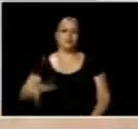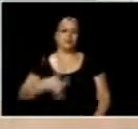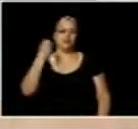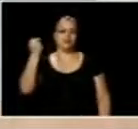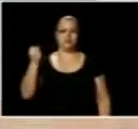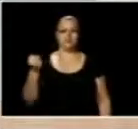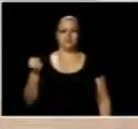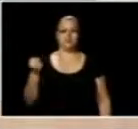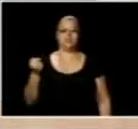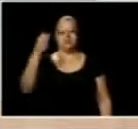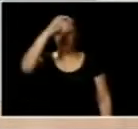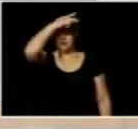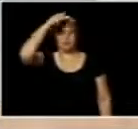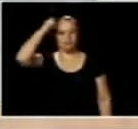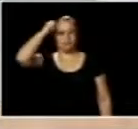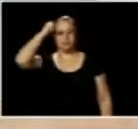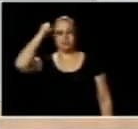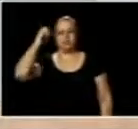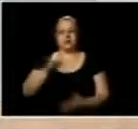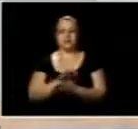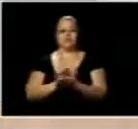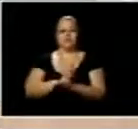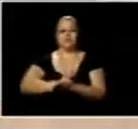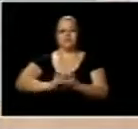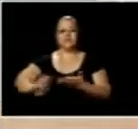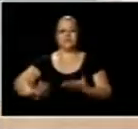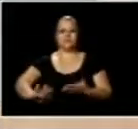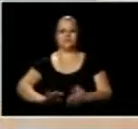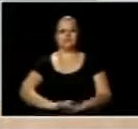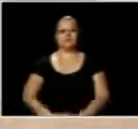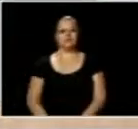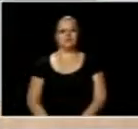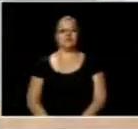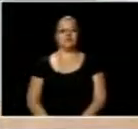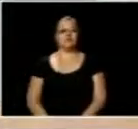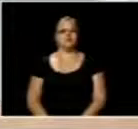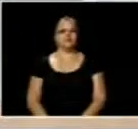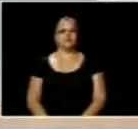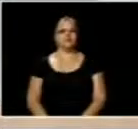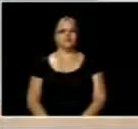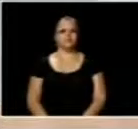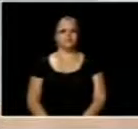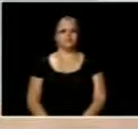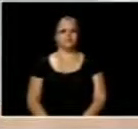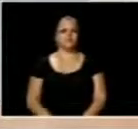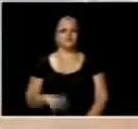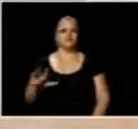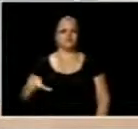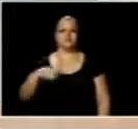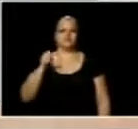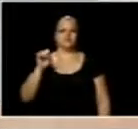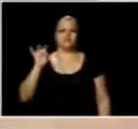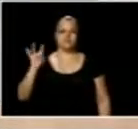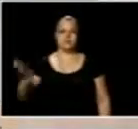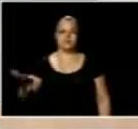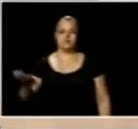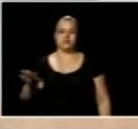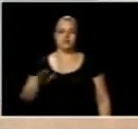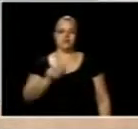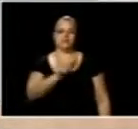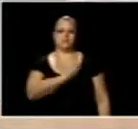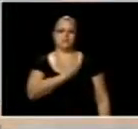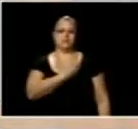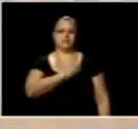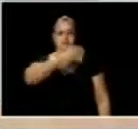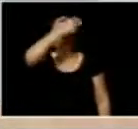A população só perde. E com esse governo, ganham os amigos do prefeito, ganha o prefeito, mas a população não.